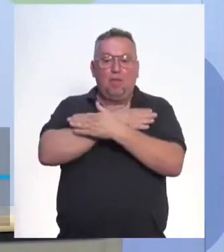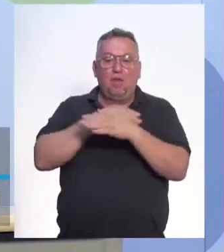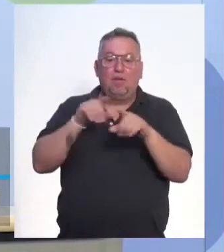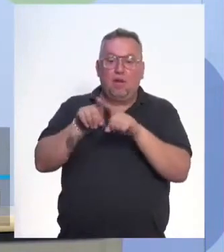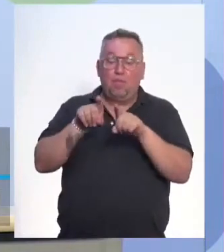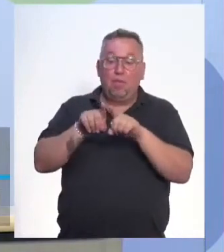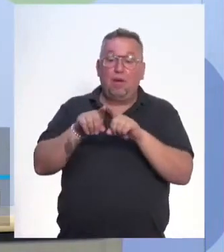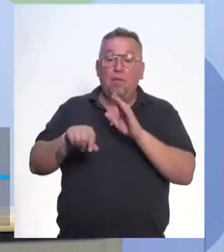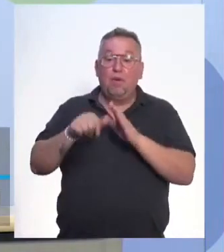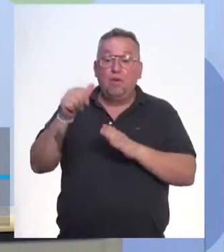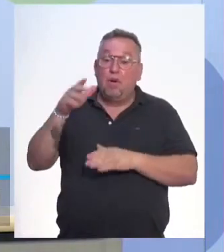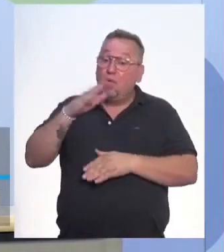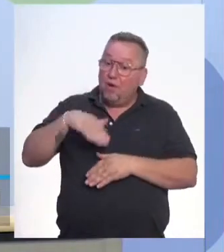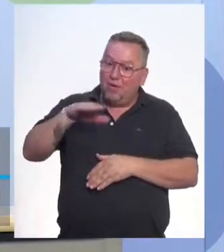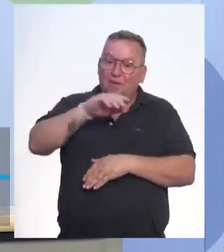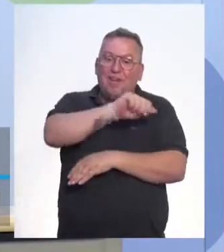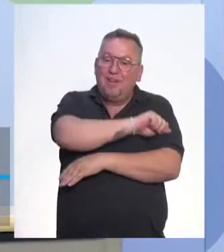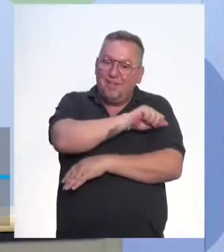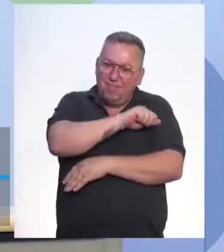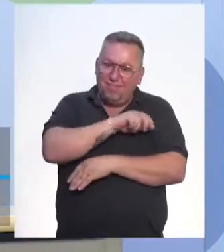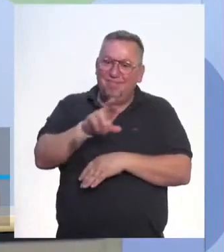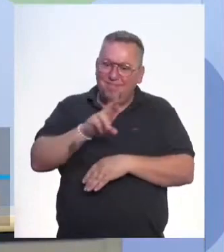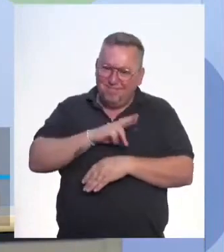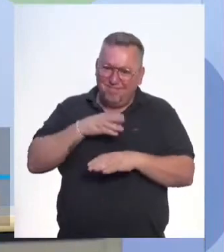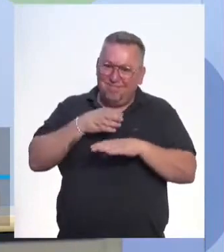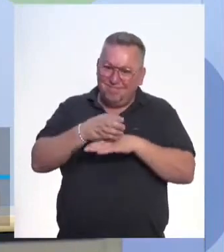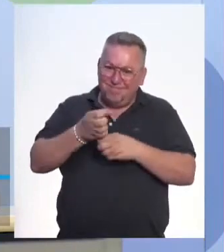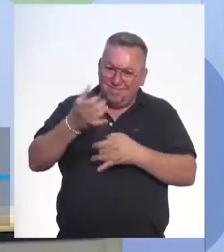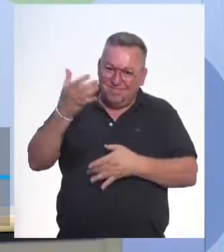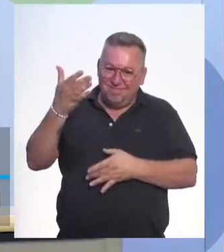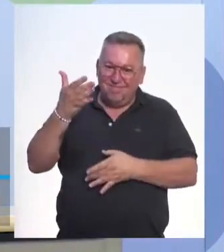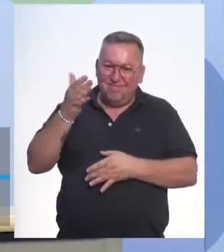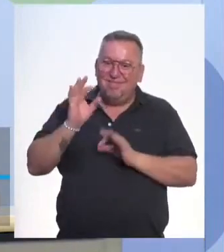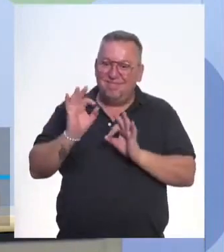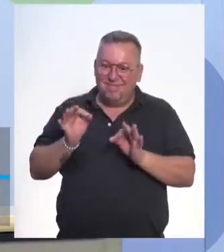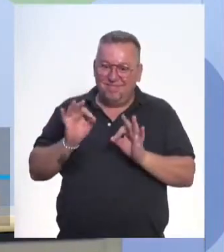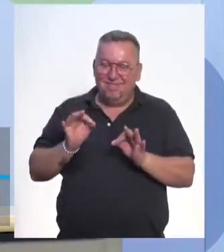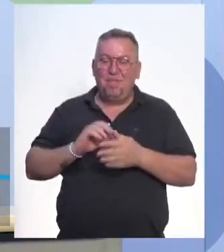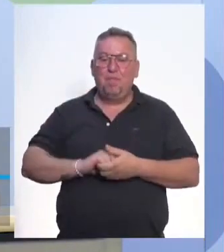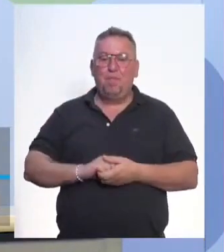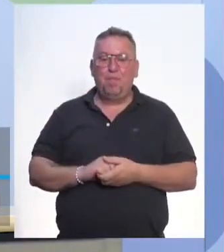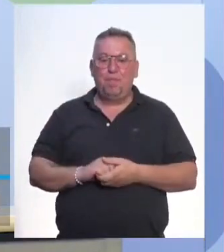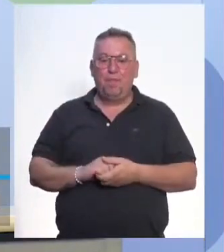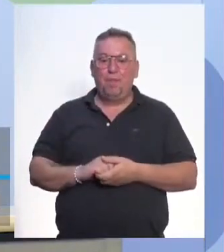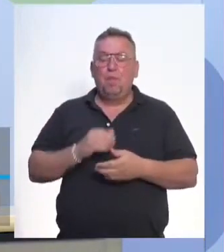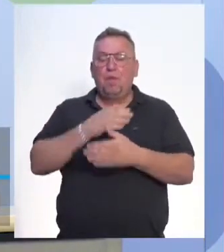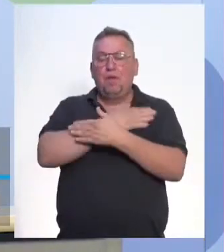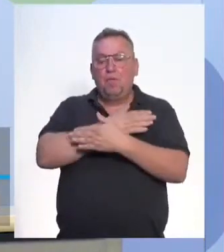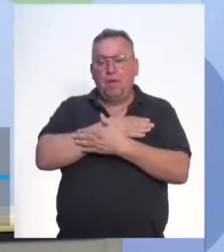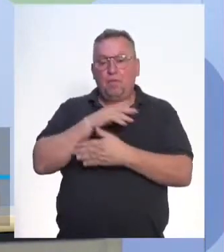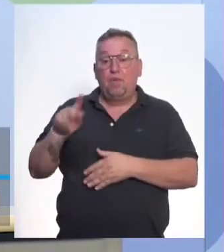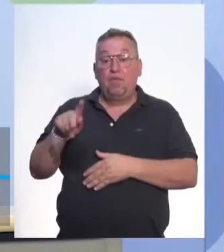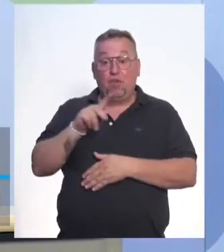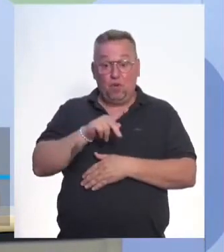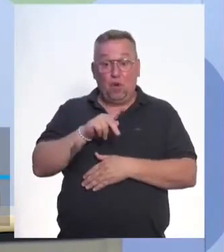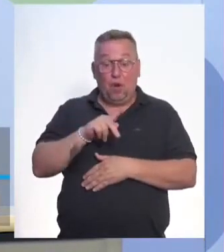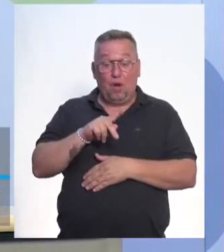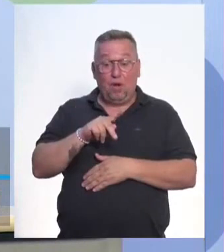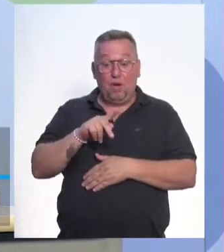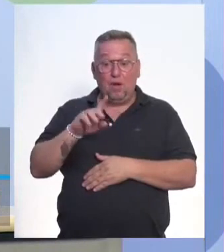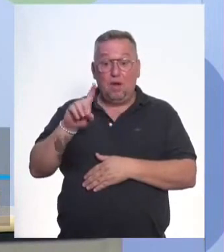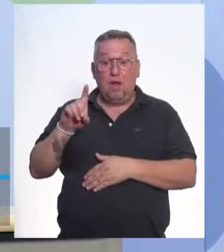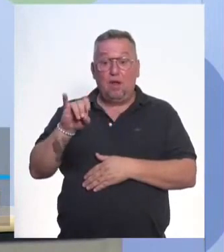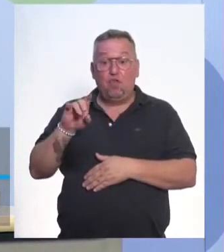aqui. Primeiro, um abraço para todos os alunos que estão respondendo e mandando a resposta para os seus professores, tá bom? Mas abraço para alguns professores aí.